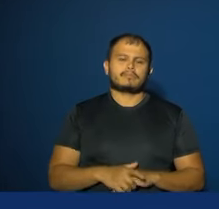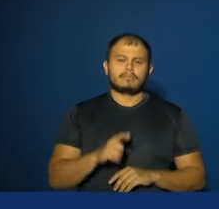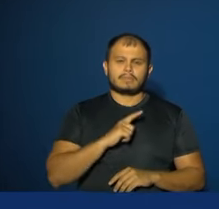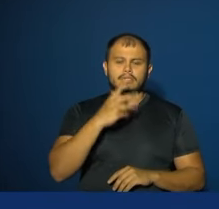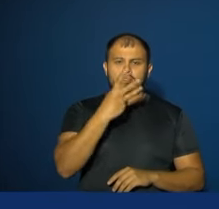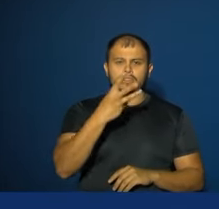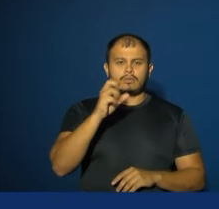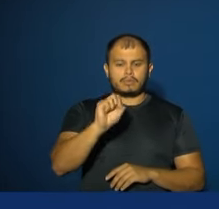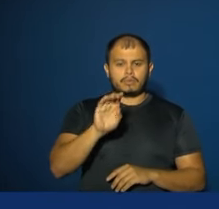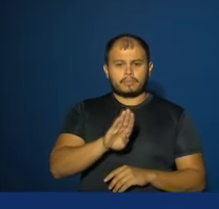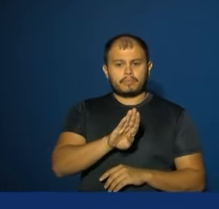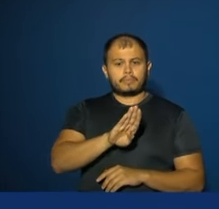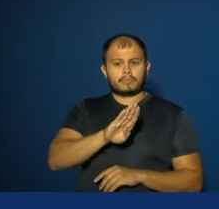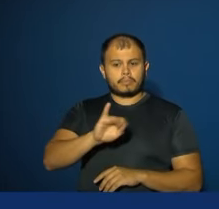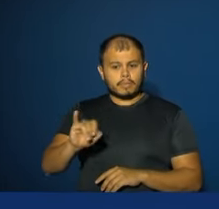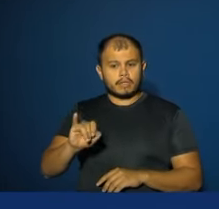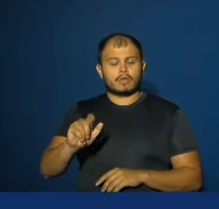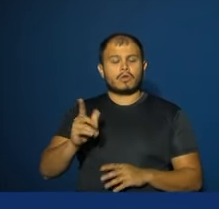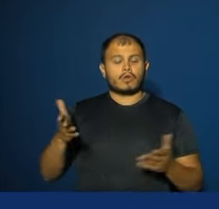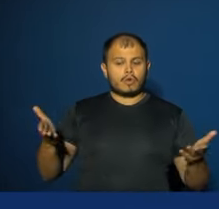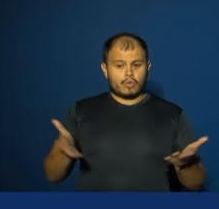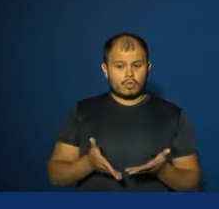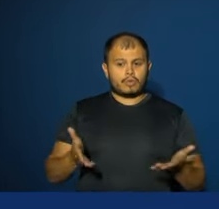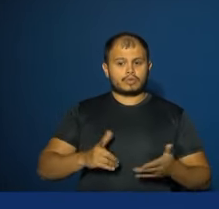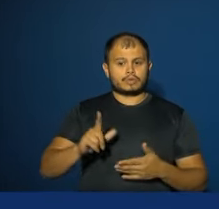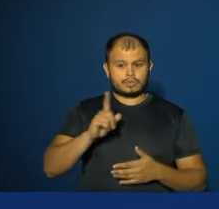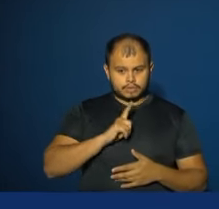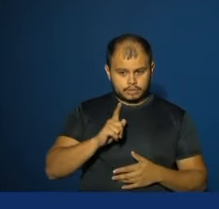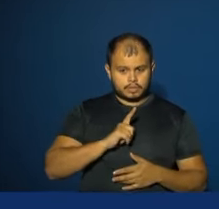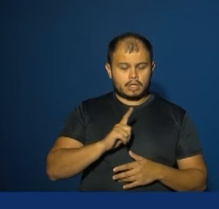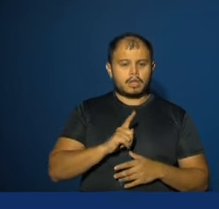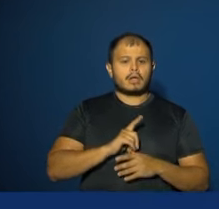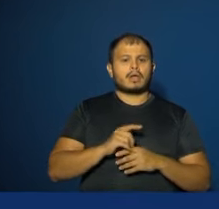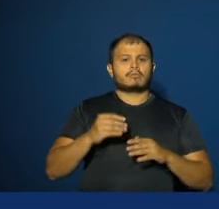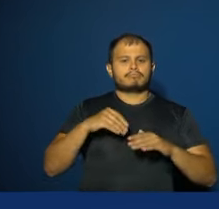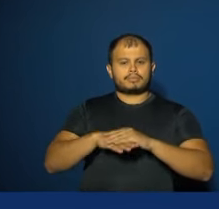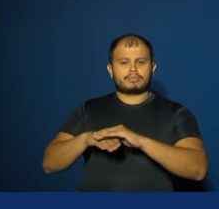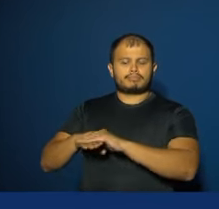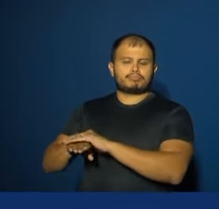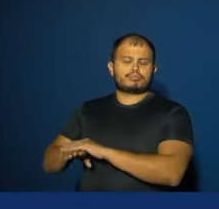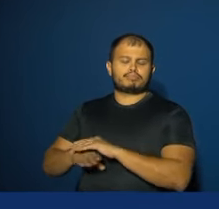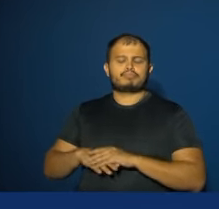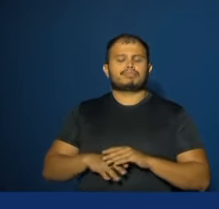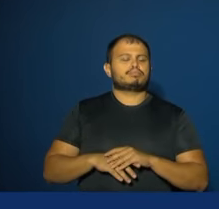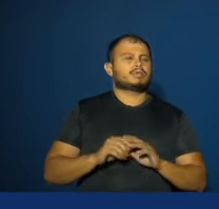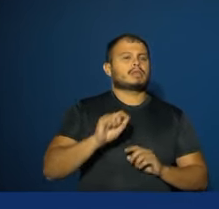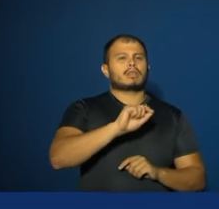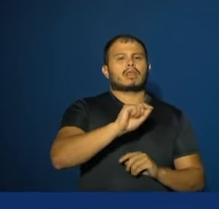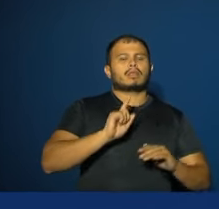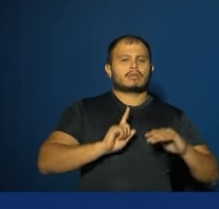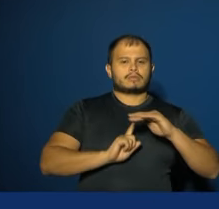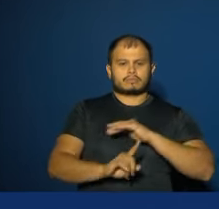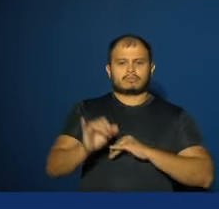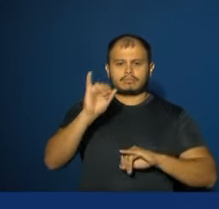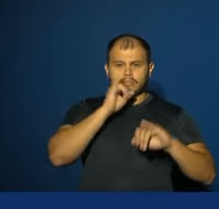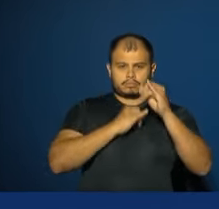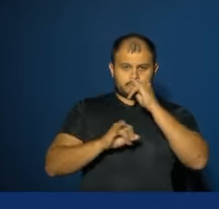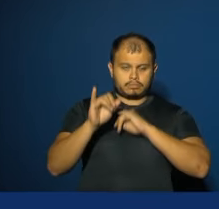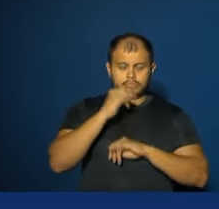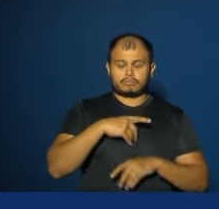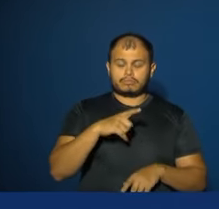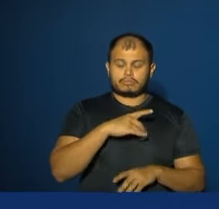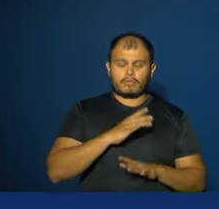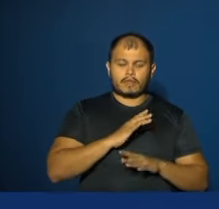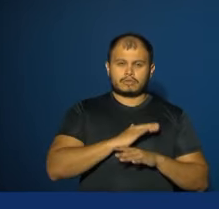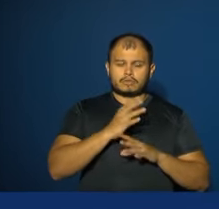de reais estão hoje em subsídio para os consumidores de energia elétrica. Nós fizemos um cálculo